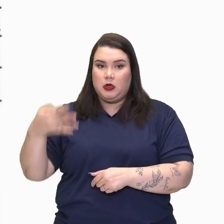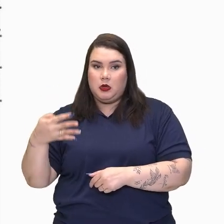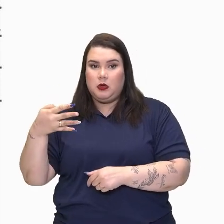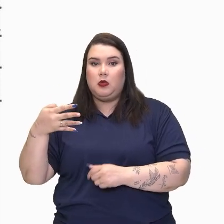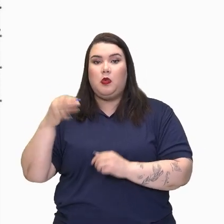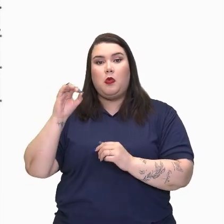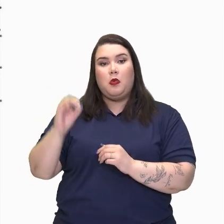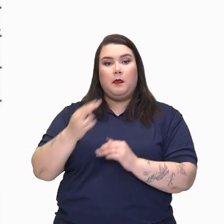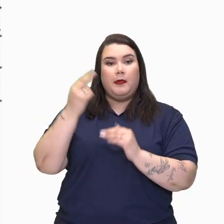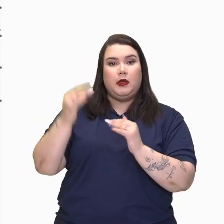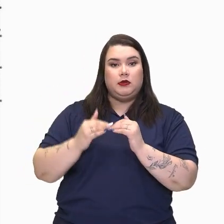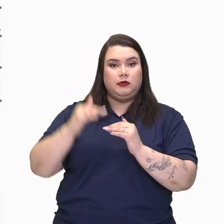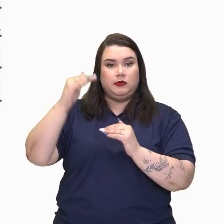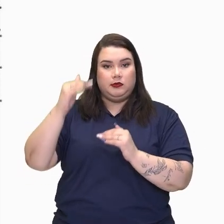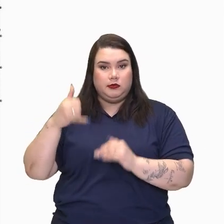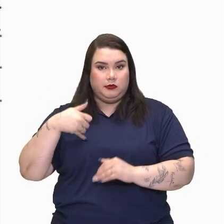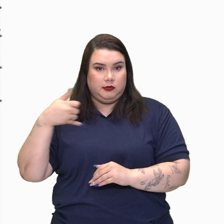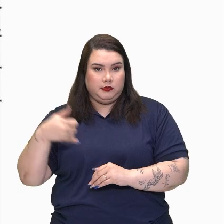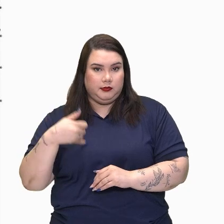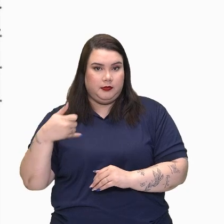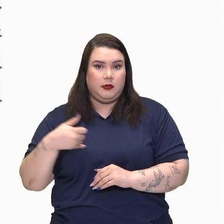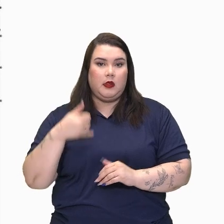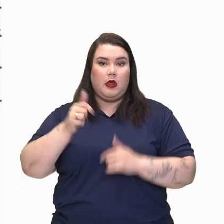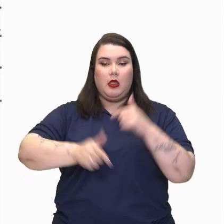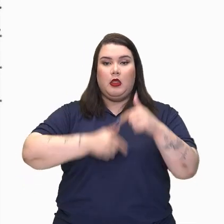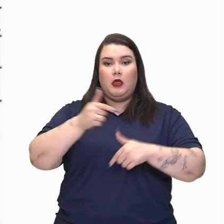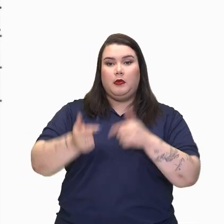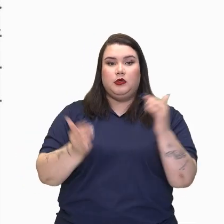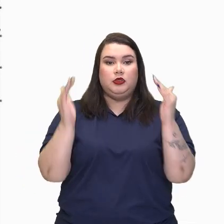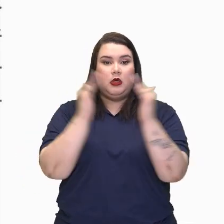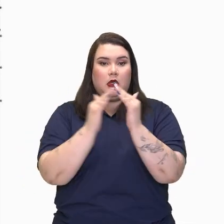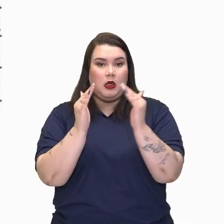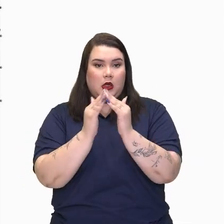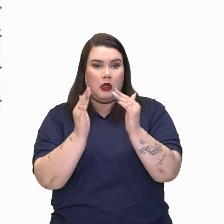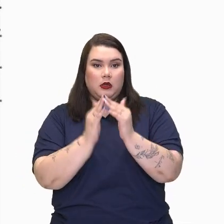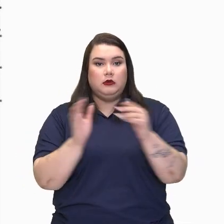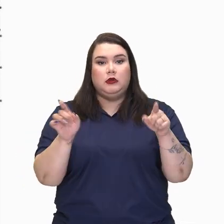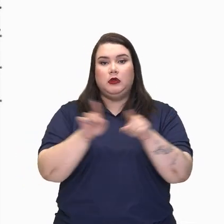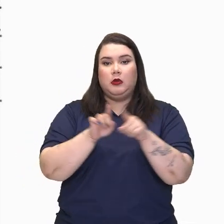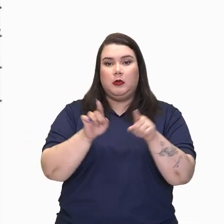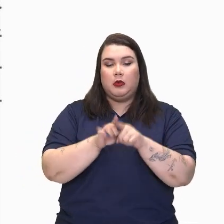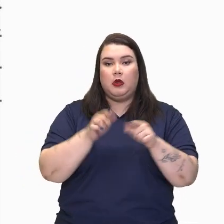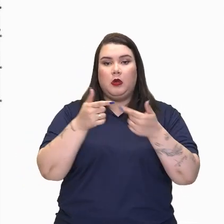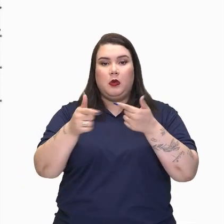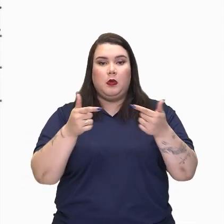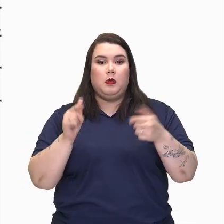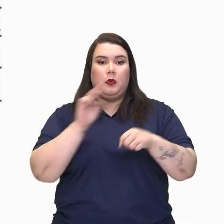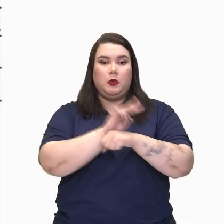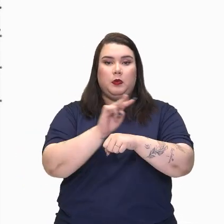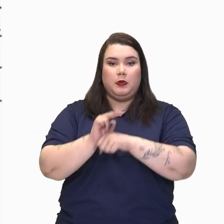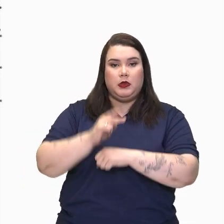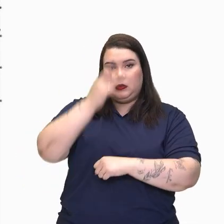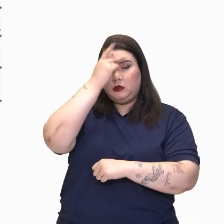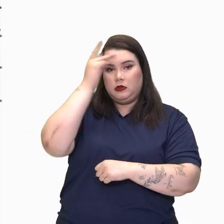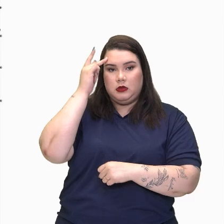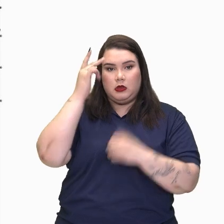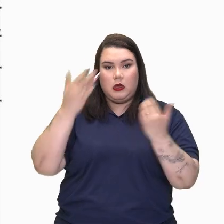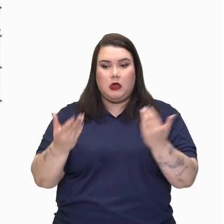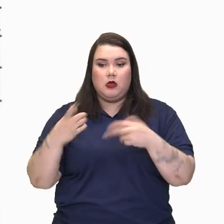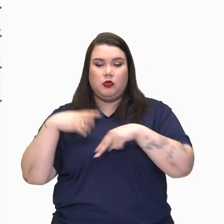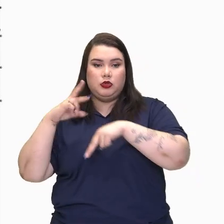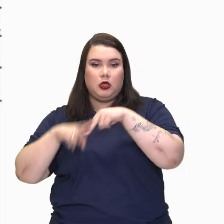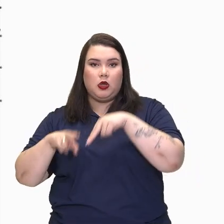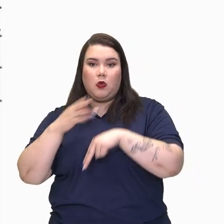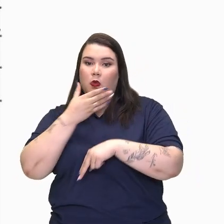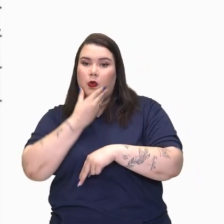14 anos ou mais de idade aos afazeres domésticos e ou às tarefas de cuidado de pessoas por sexo.